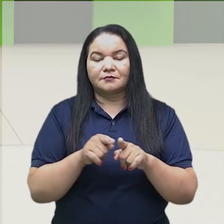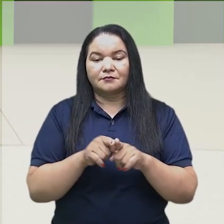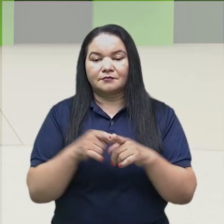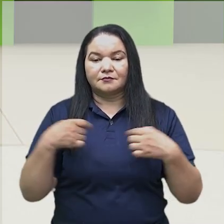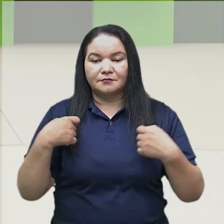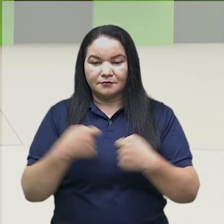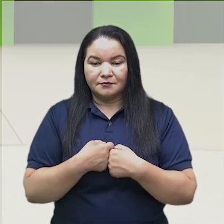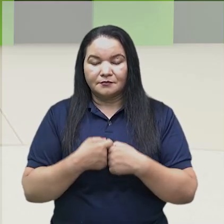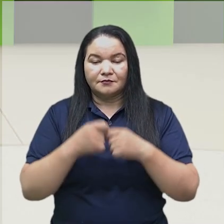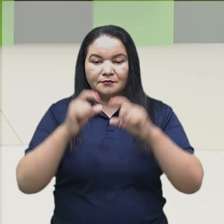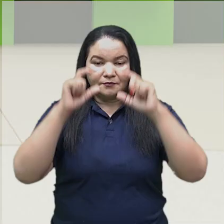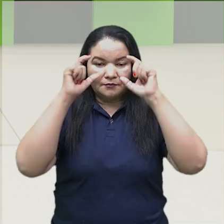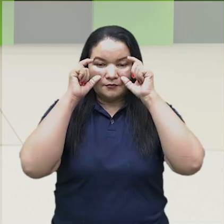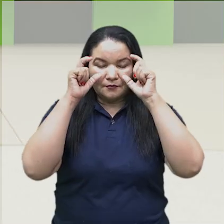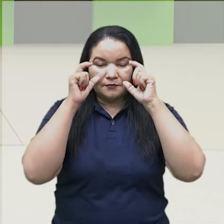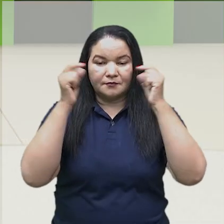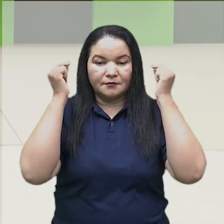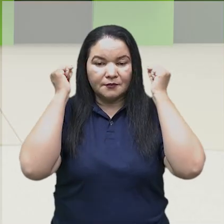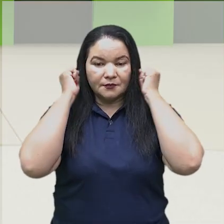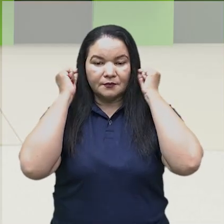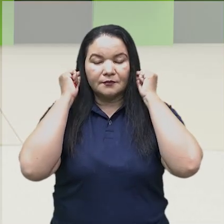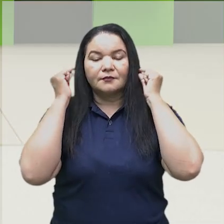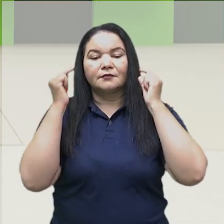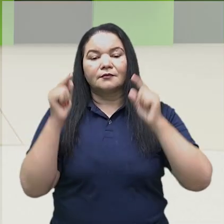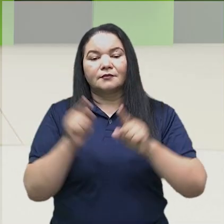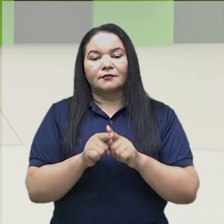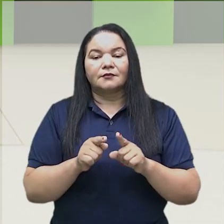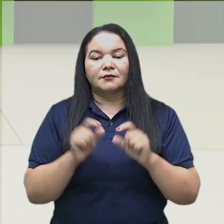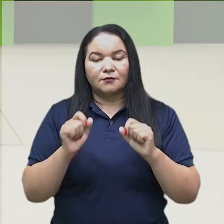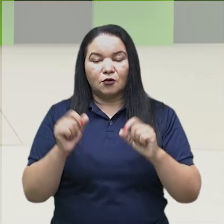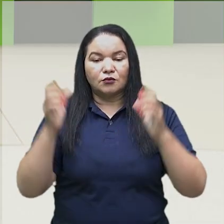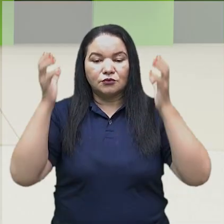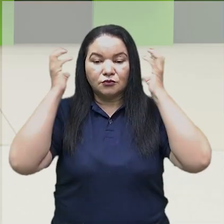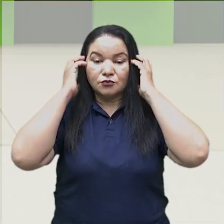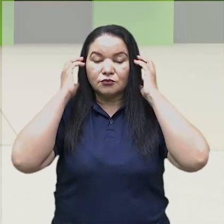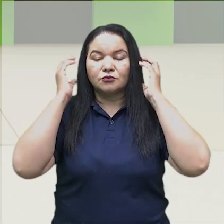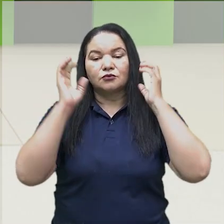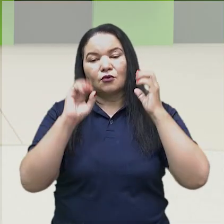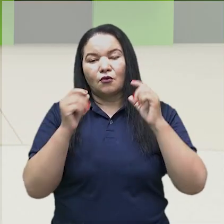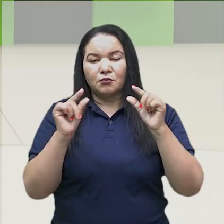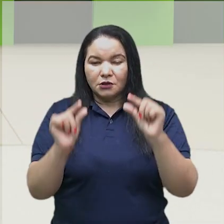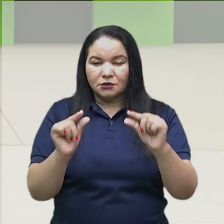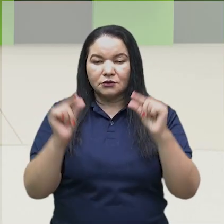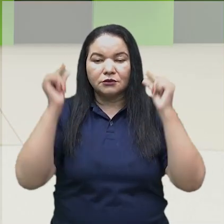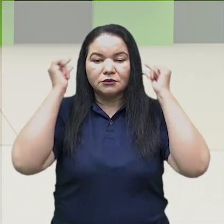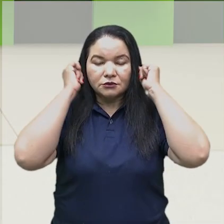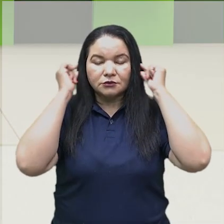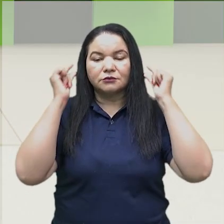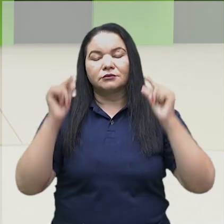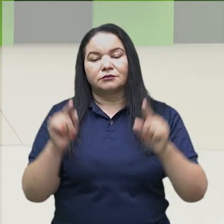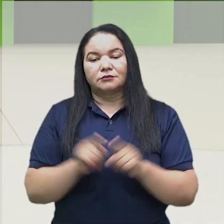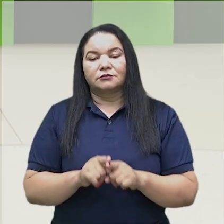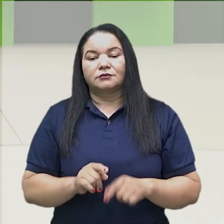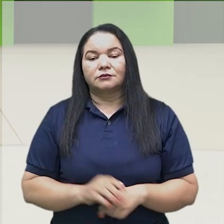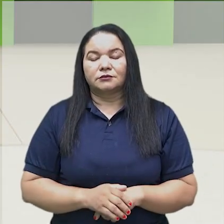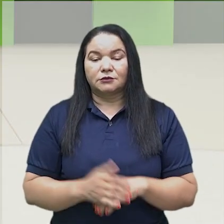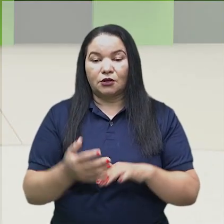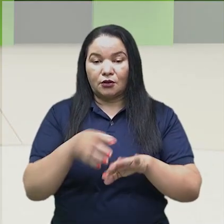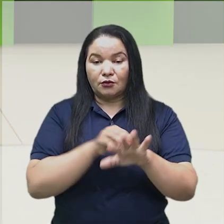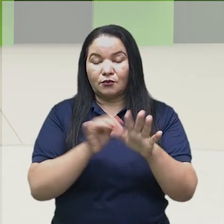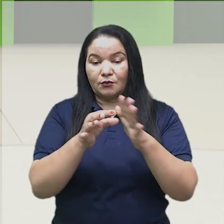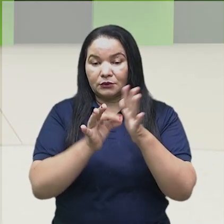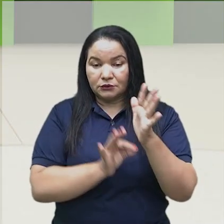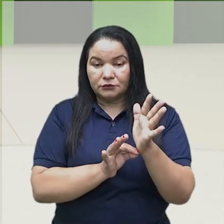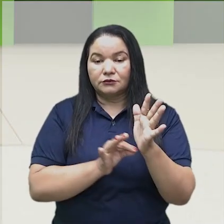óculos de proteção, protetor auricular, que pode ser esse fone grande ou então o foninho, né, pequenininho. Tem as